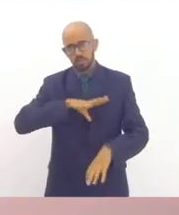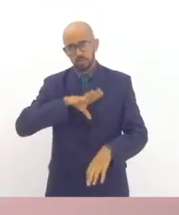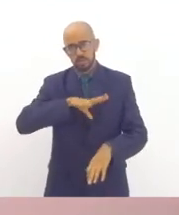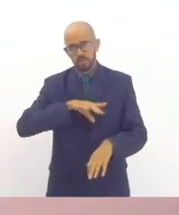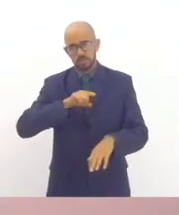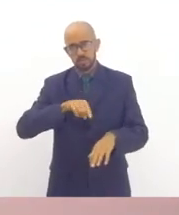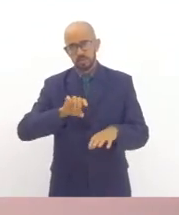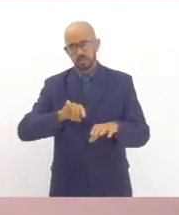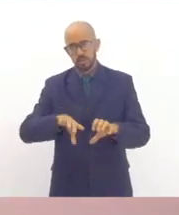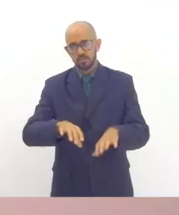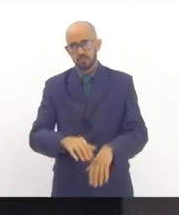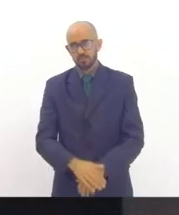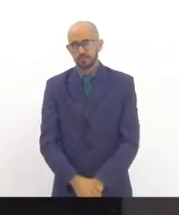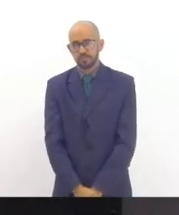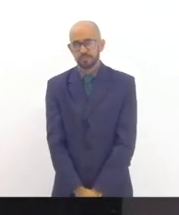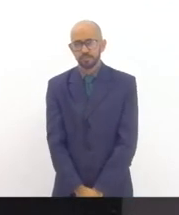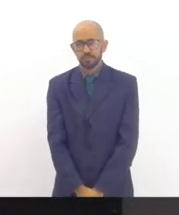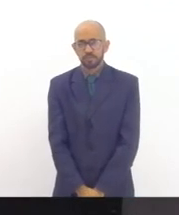isso.